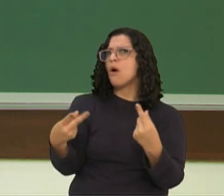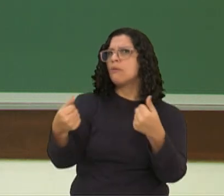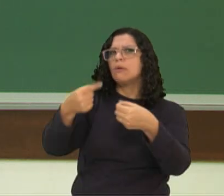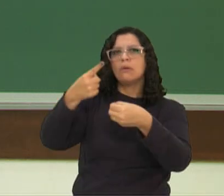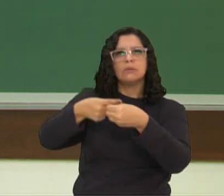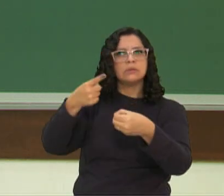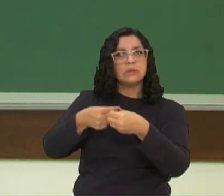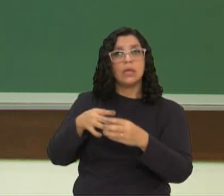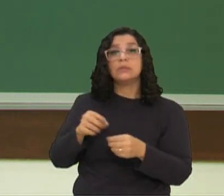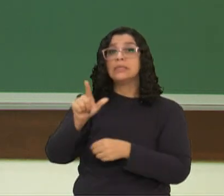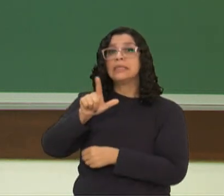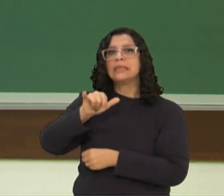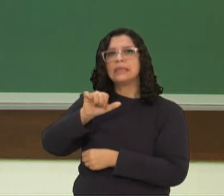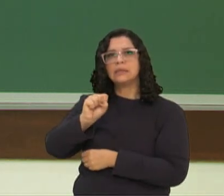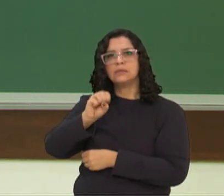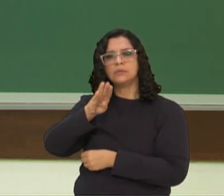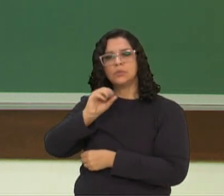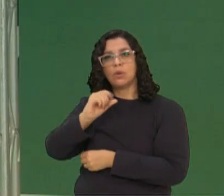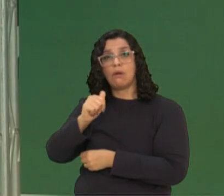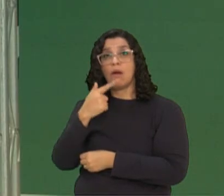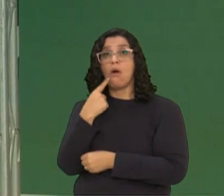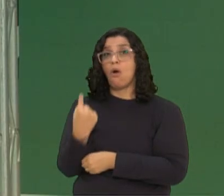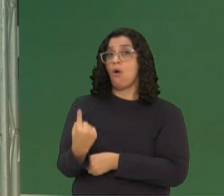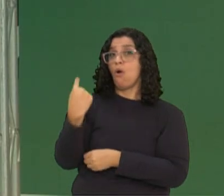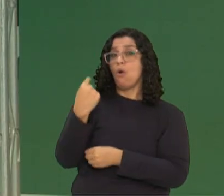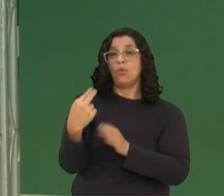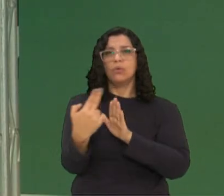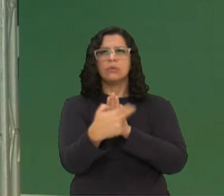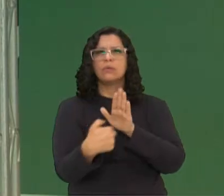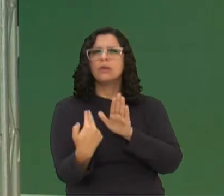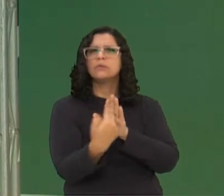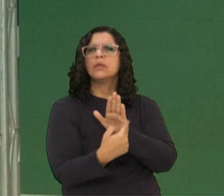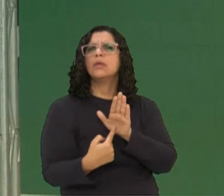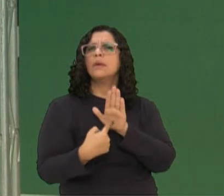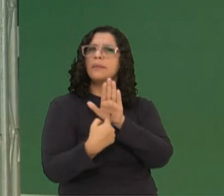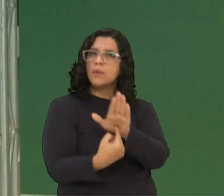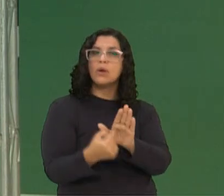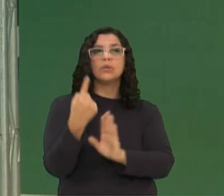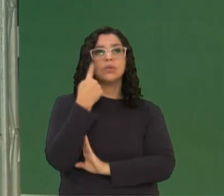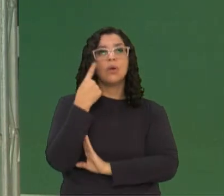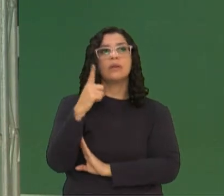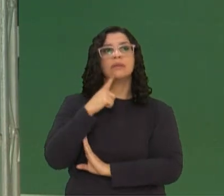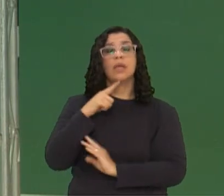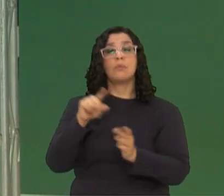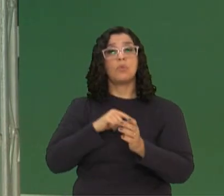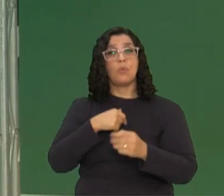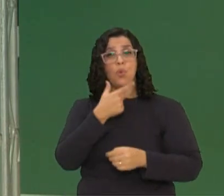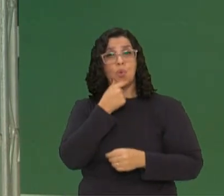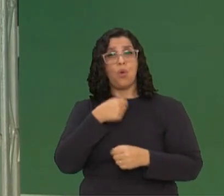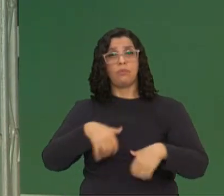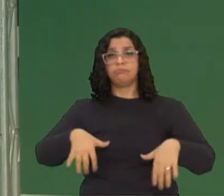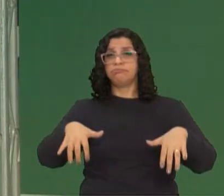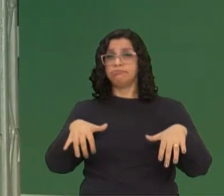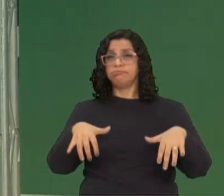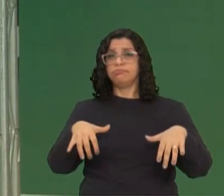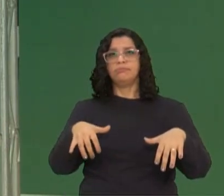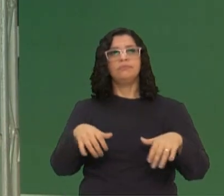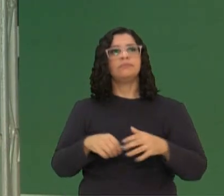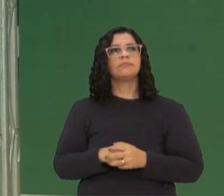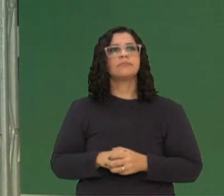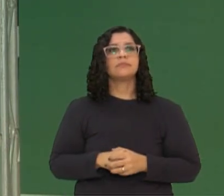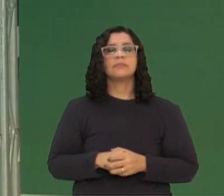da cidade de Lisboa. E é o que essa imagem aqui retrata para a gente. Você tem o Marquês de Pombal,